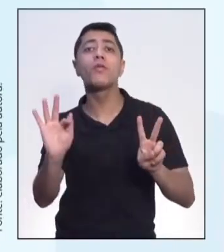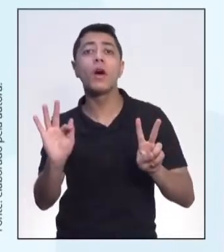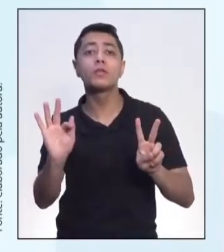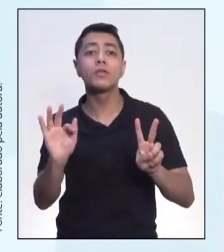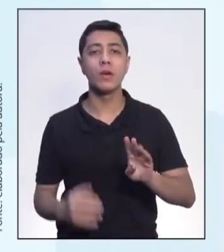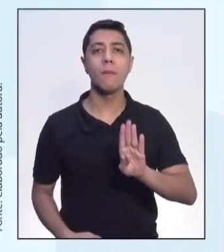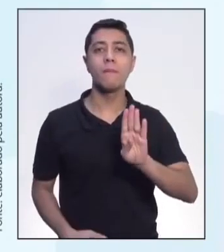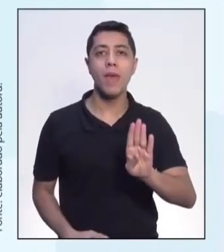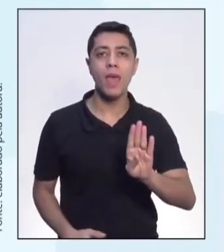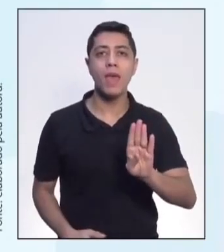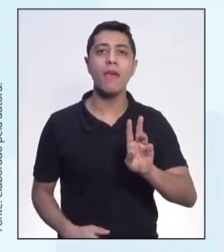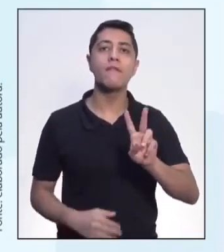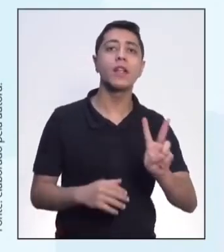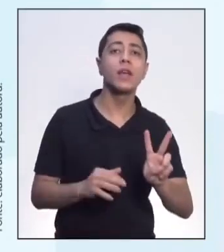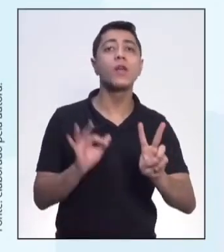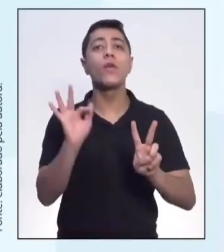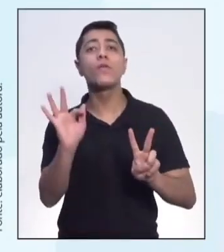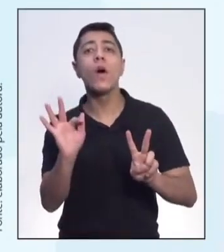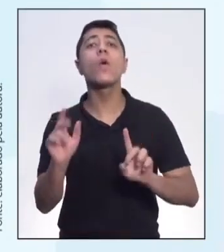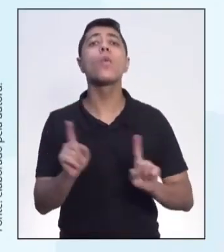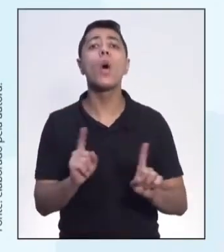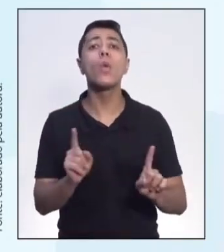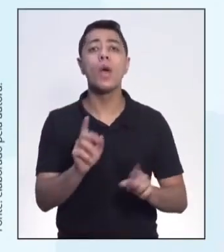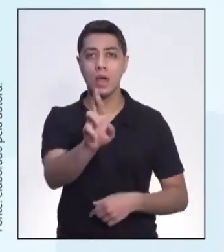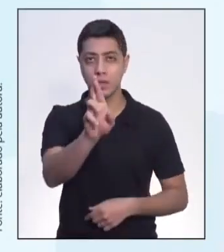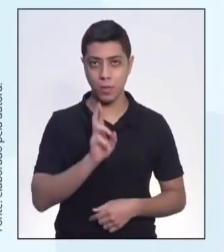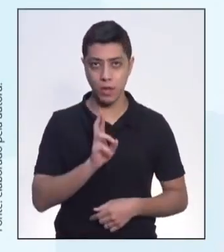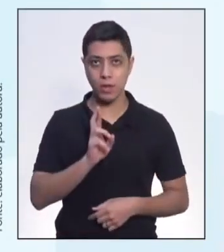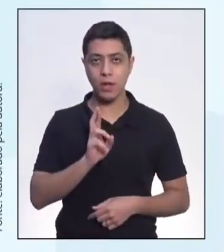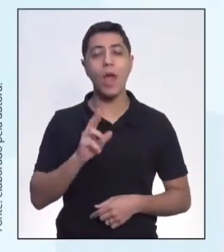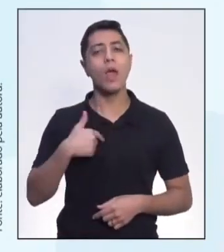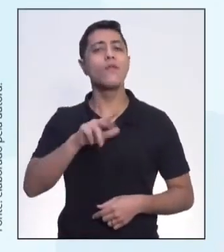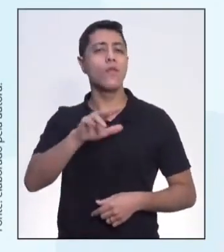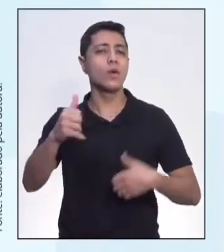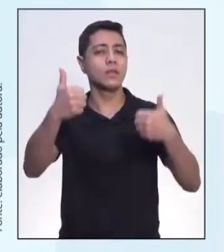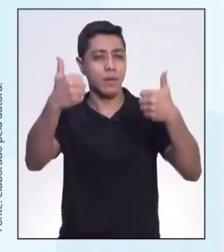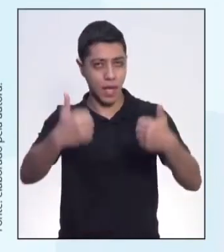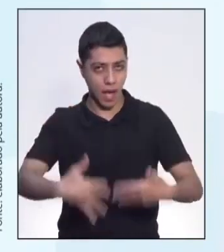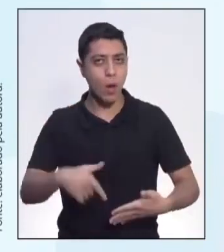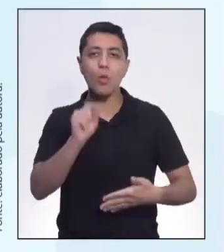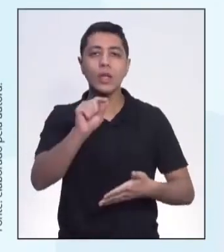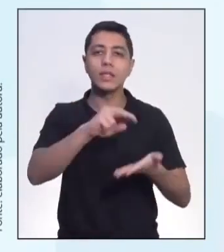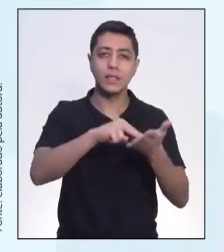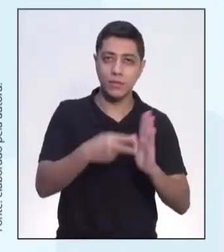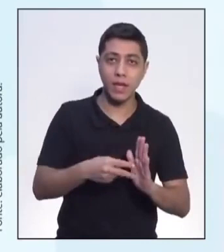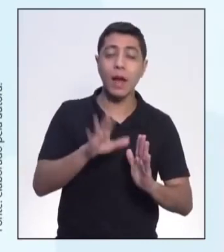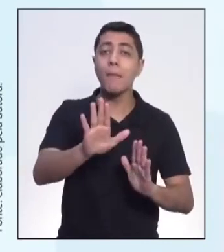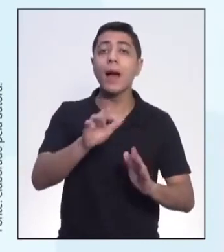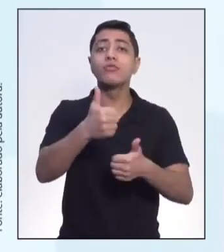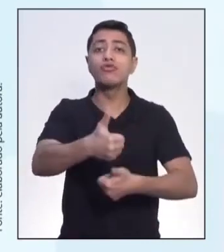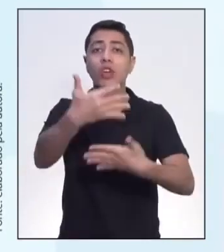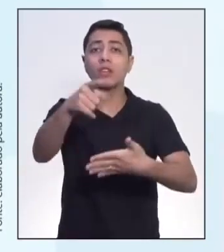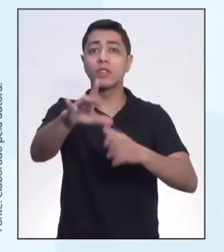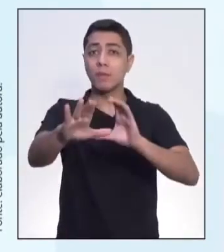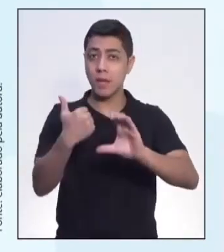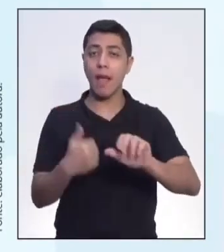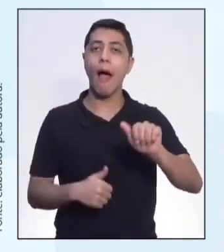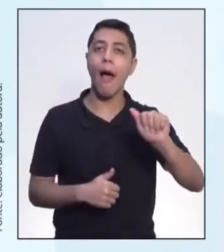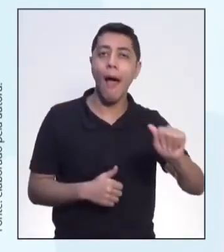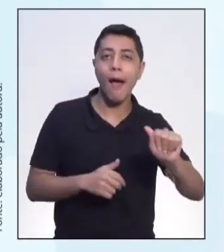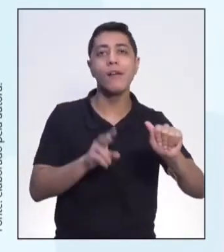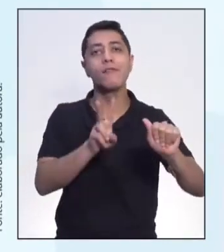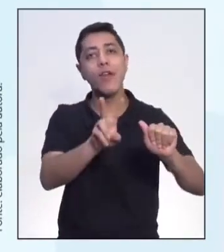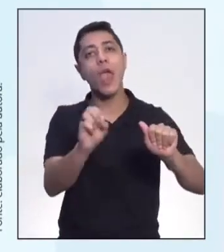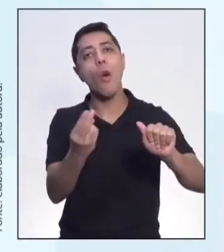ou falso. Tudo bem? Eu vou explicar o significado de cada uma, mas lá no chat você vai pôr A, e vai pôr se é verdadeiro ou falso, B, se é